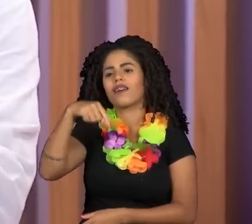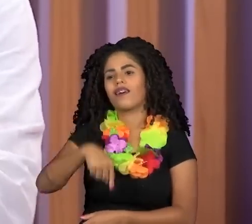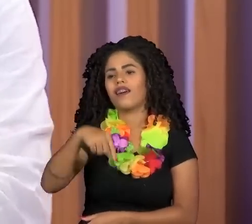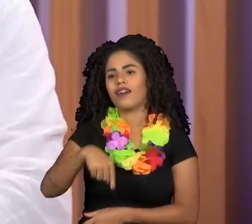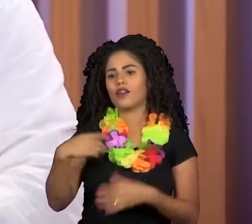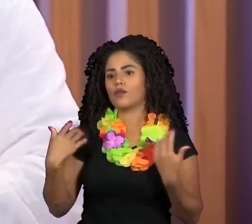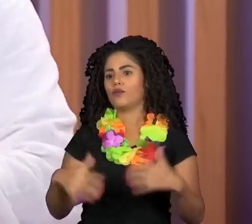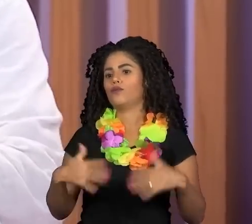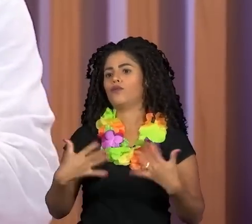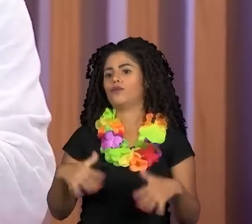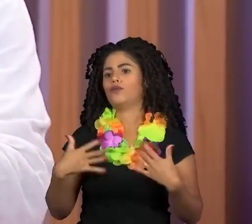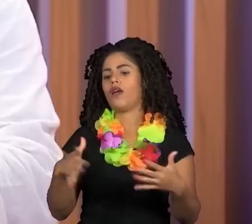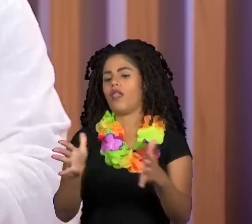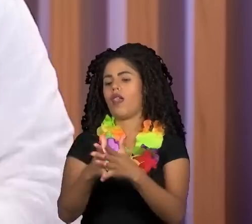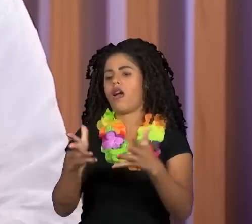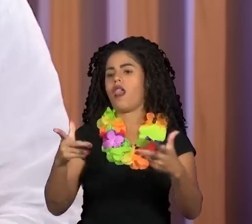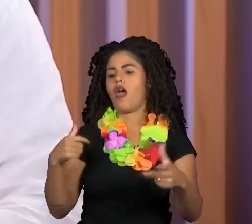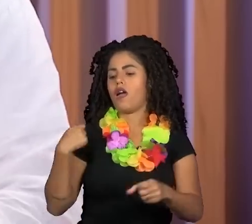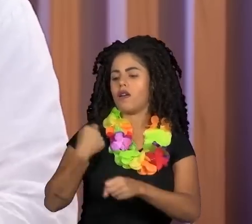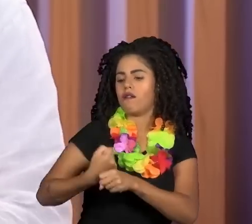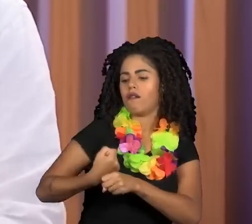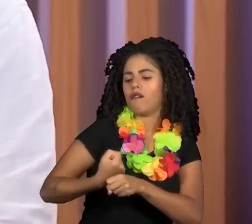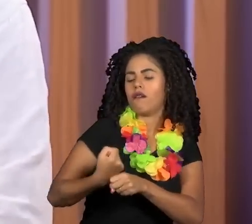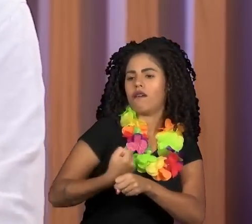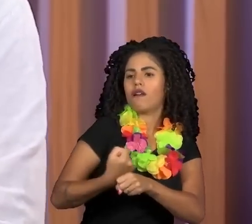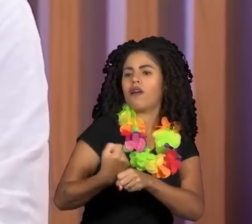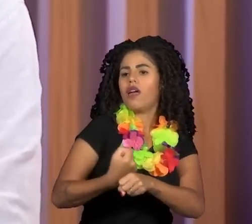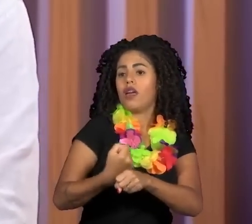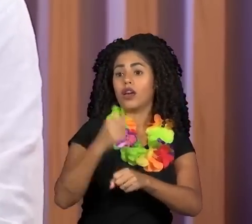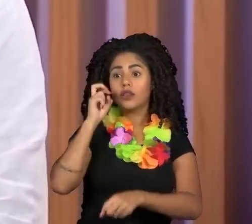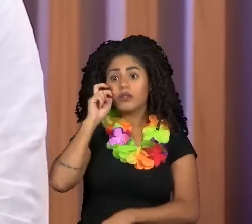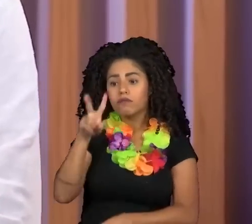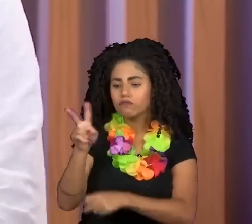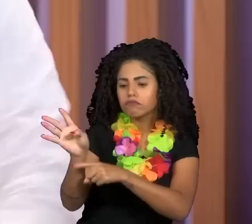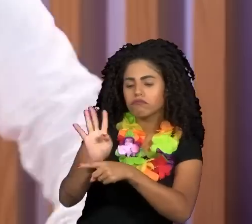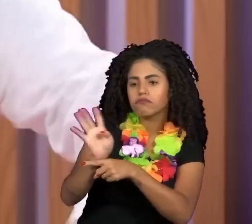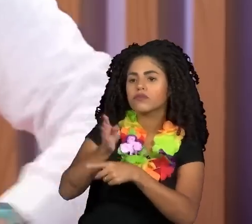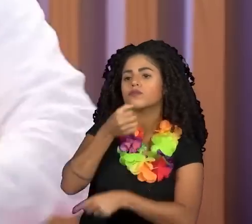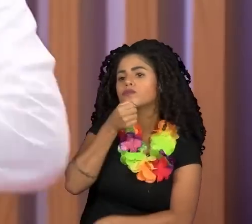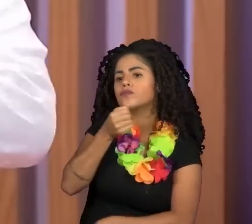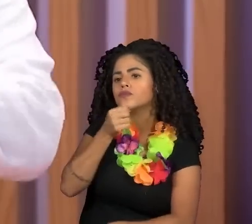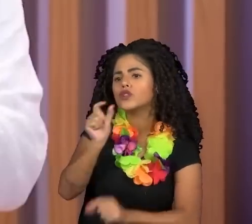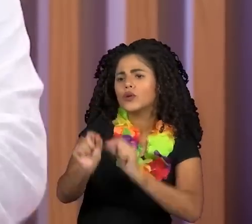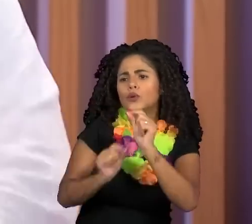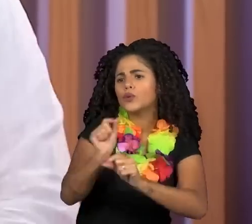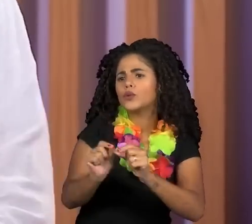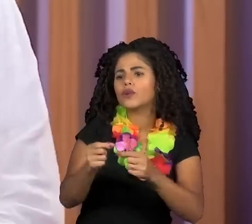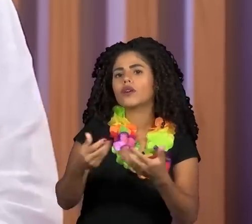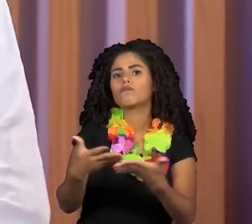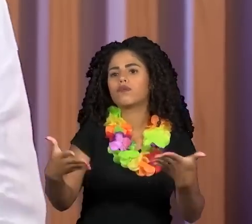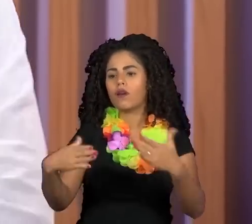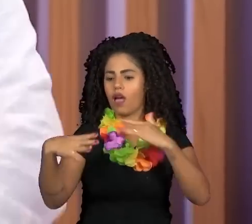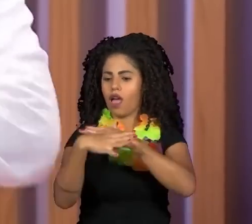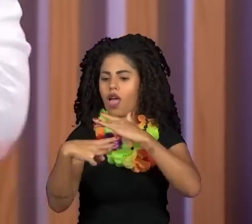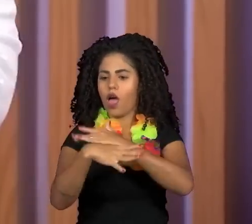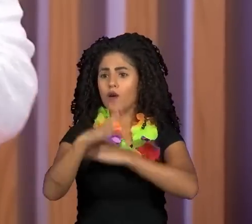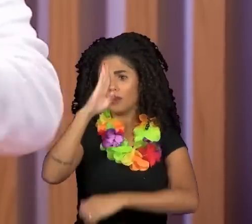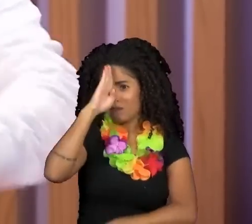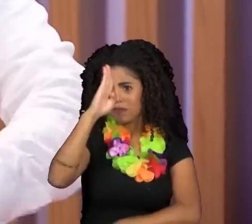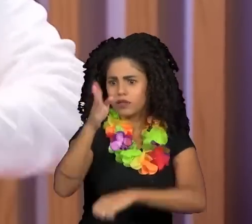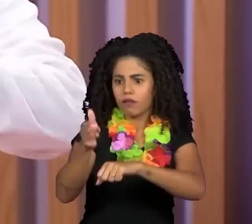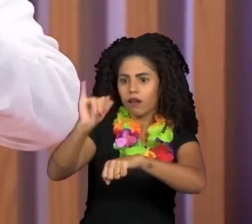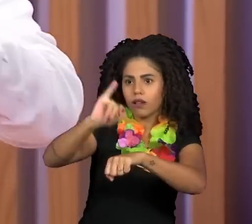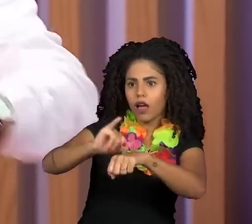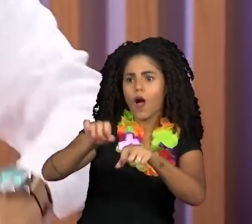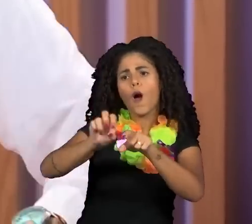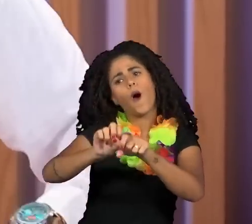um fenômeno dos últimos anos, assim, que, como a gente viu na reportagem, ocupou tanto as ruas do centro, como